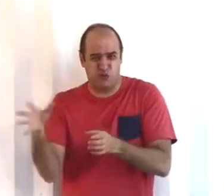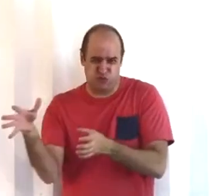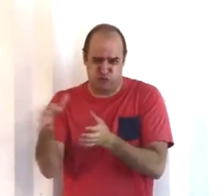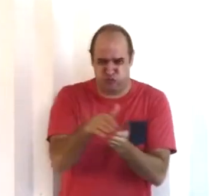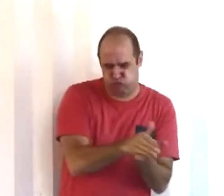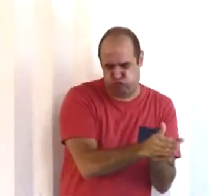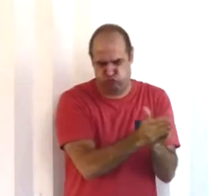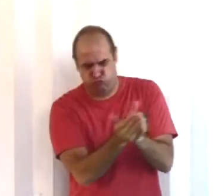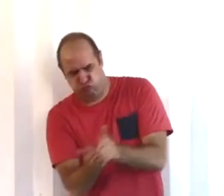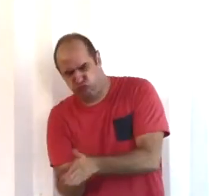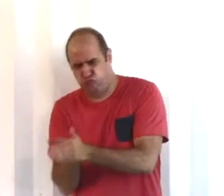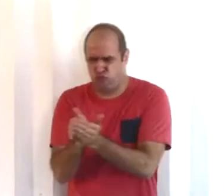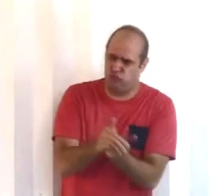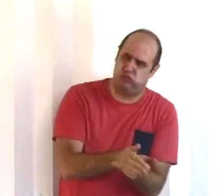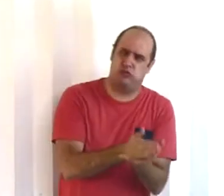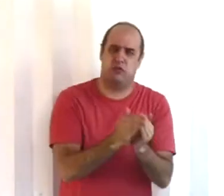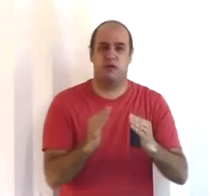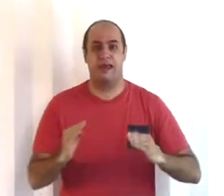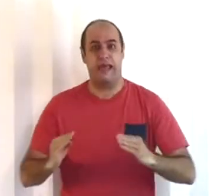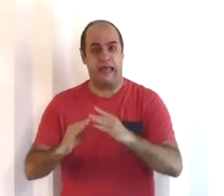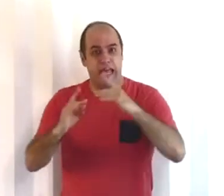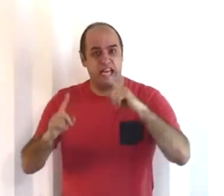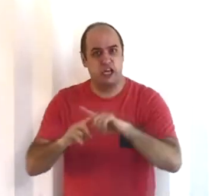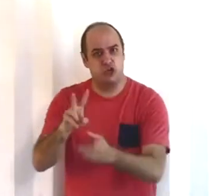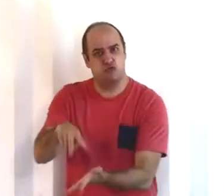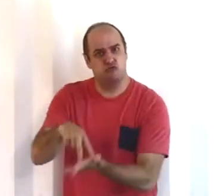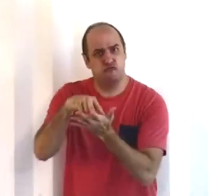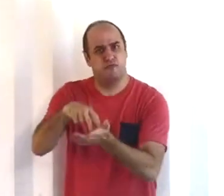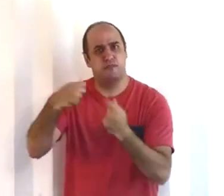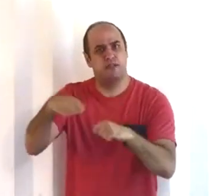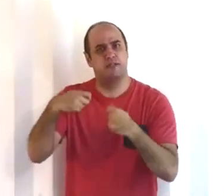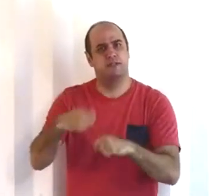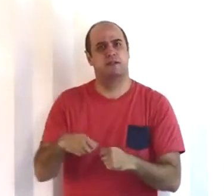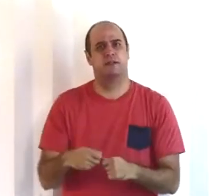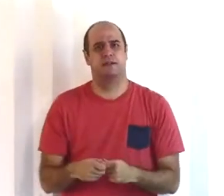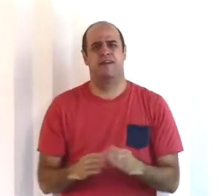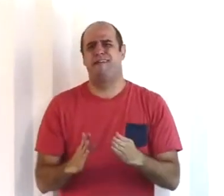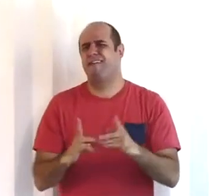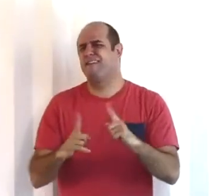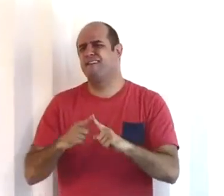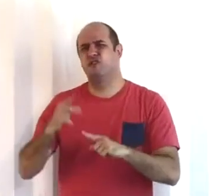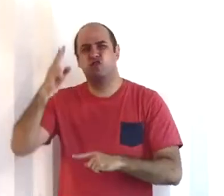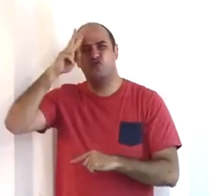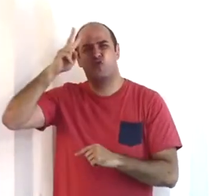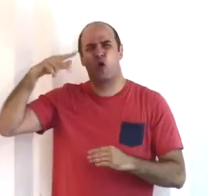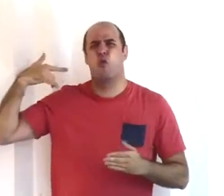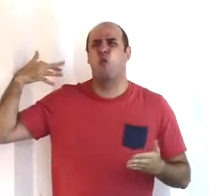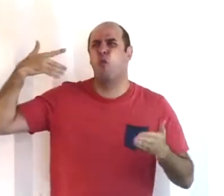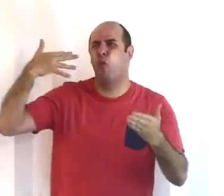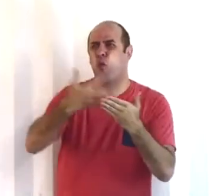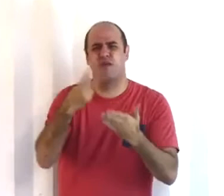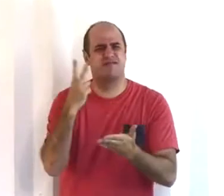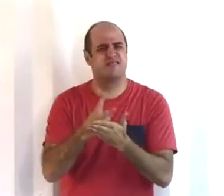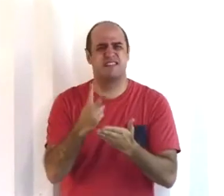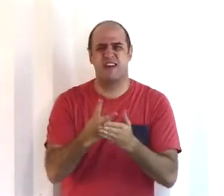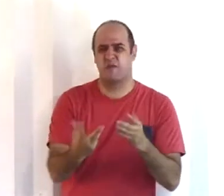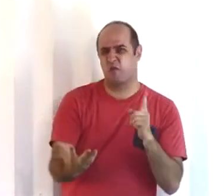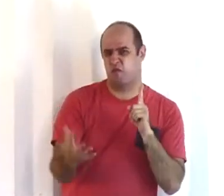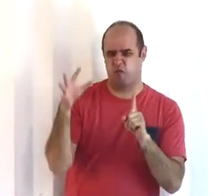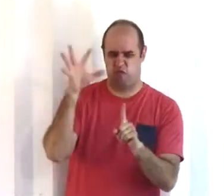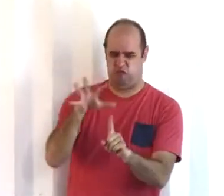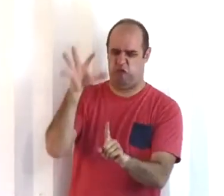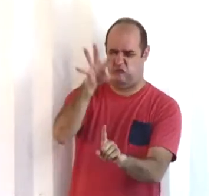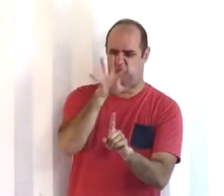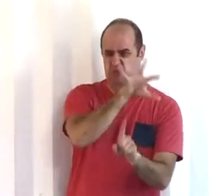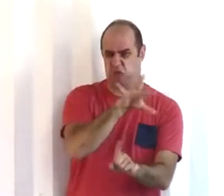e maravilhosa, como noiva de Cristo, sempre foi alvo de ataques de todos os lados. Mas o nosso ideal